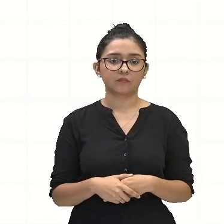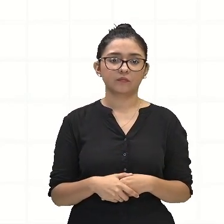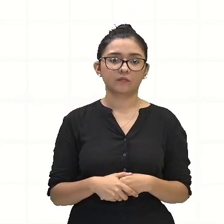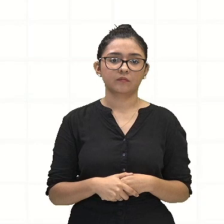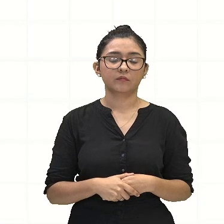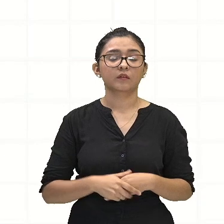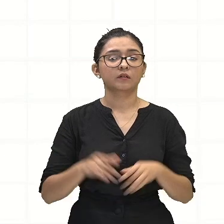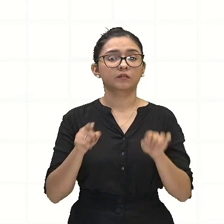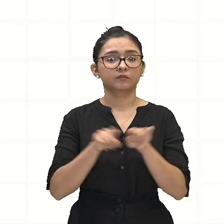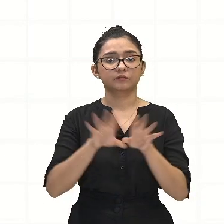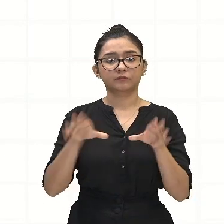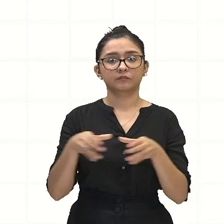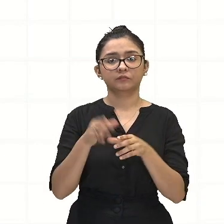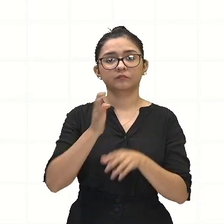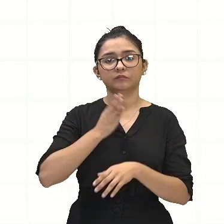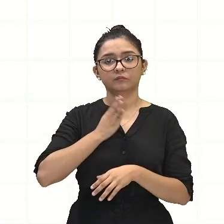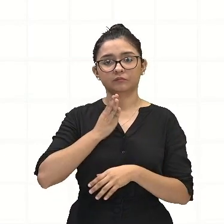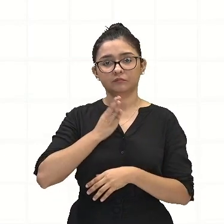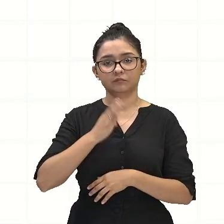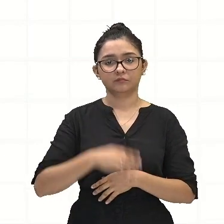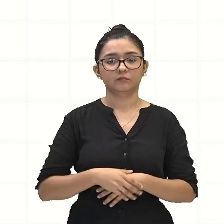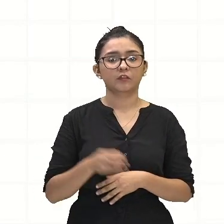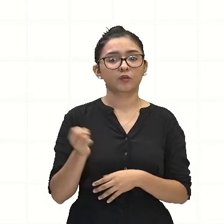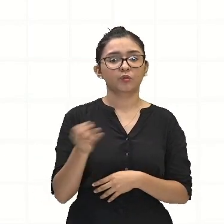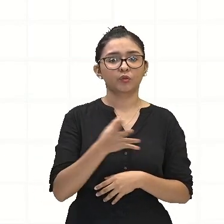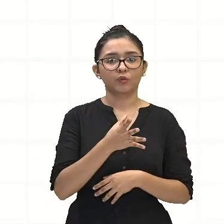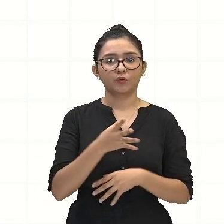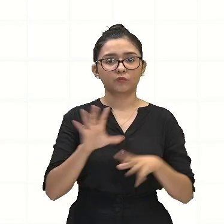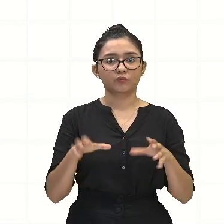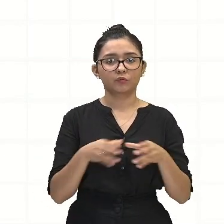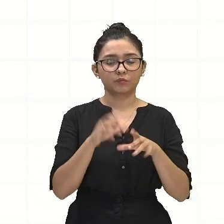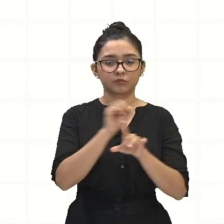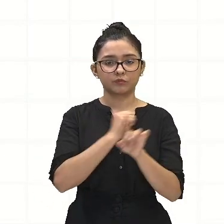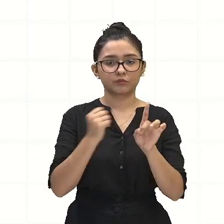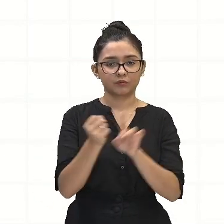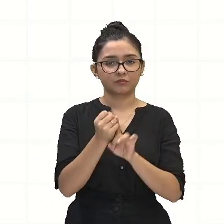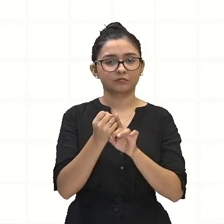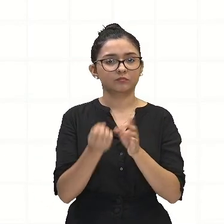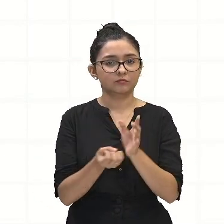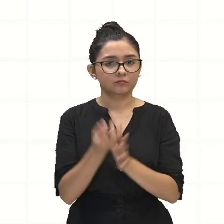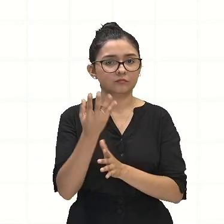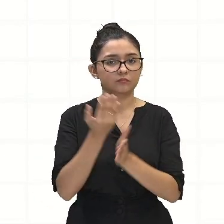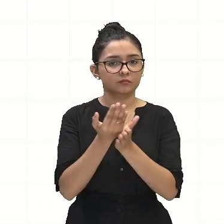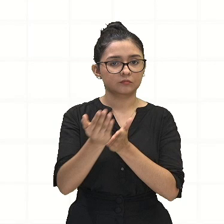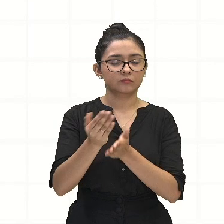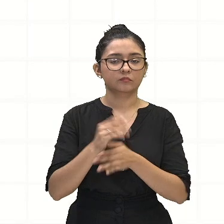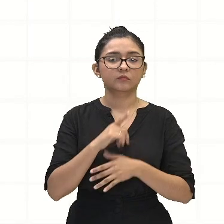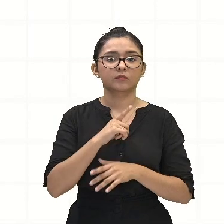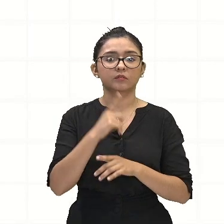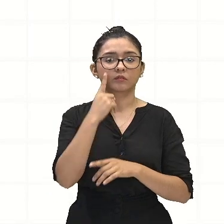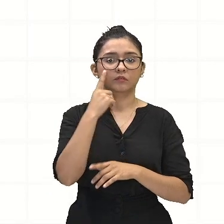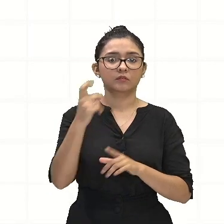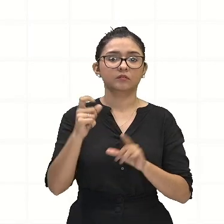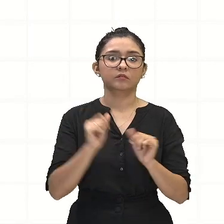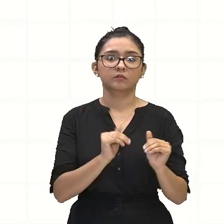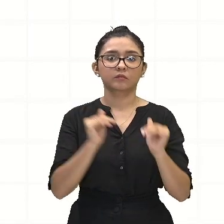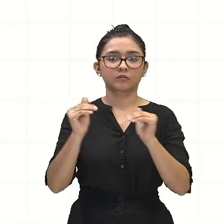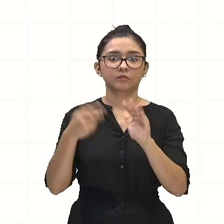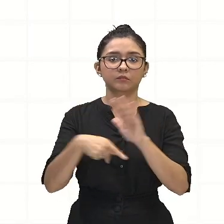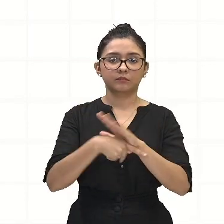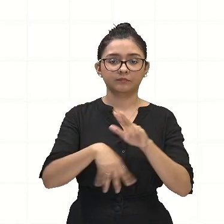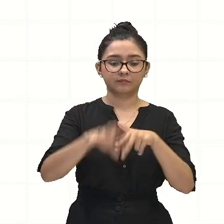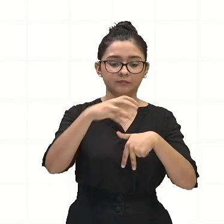A burguesia, essa nova classe social que surge, ela tem interesse na autoridade do rei. Por